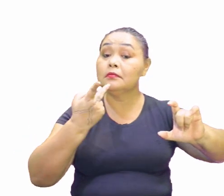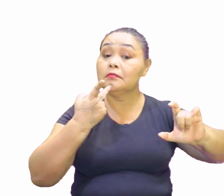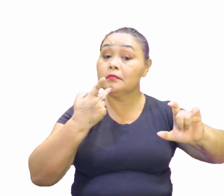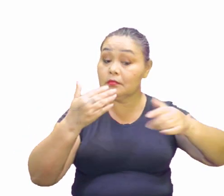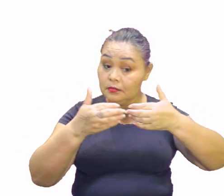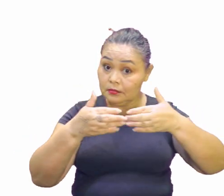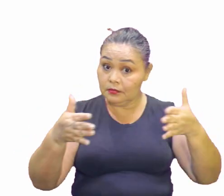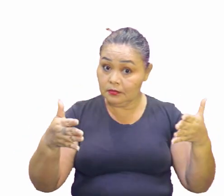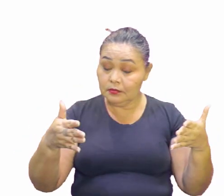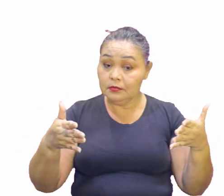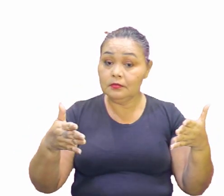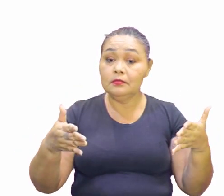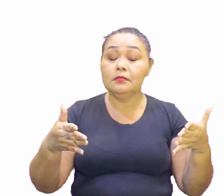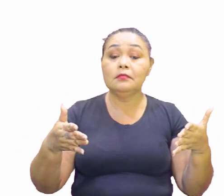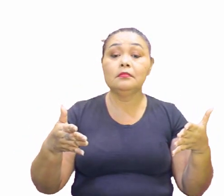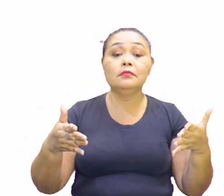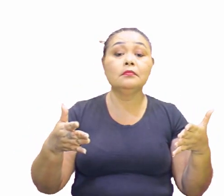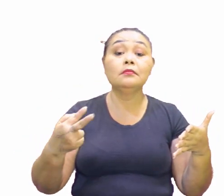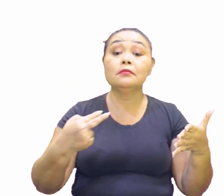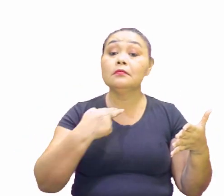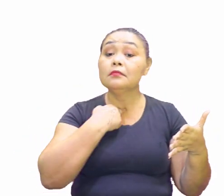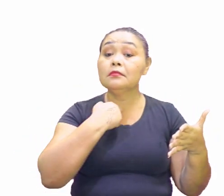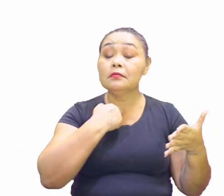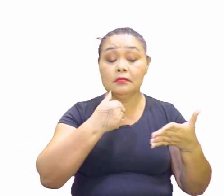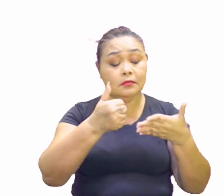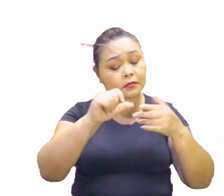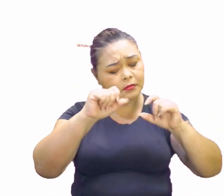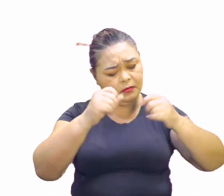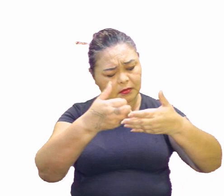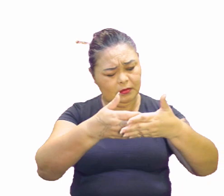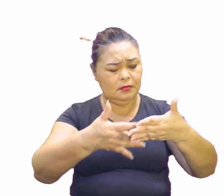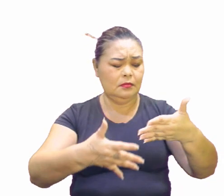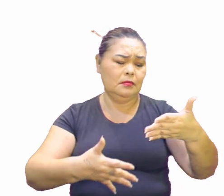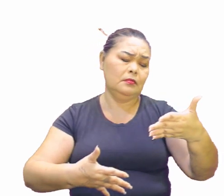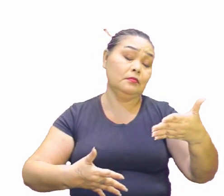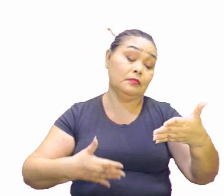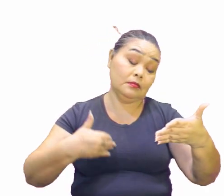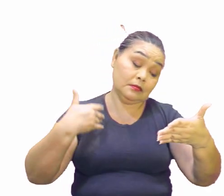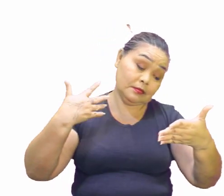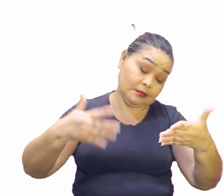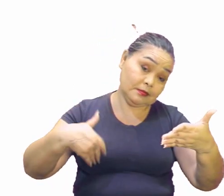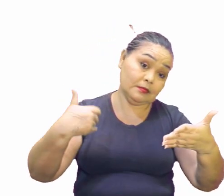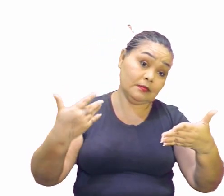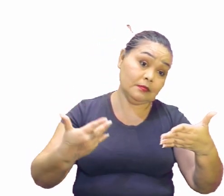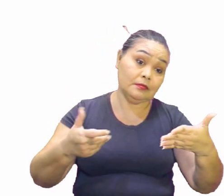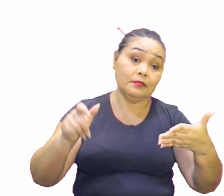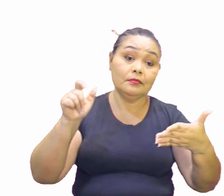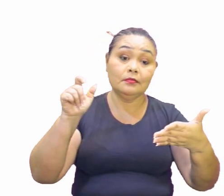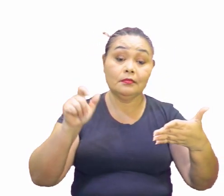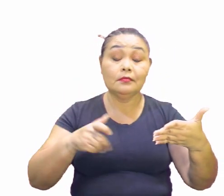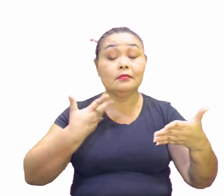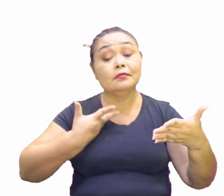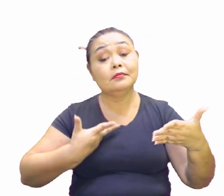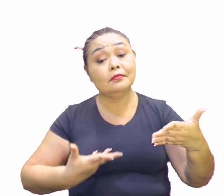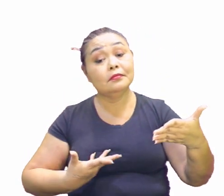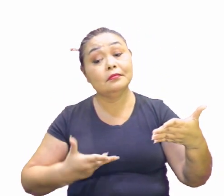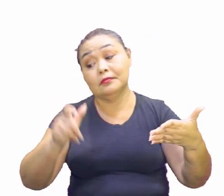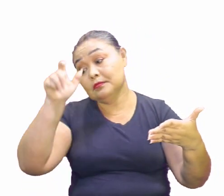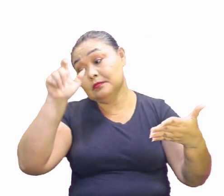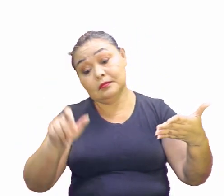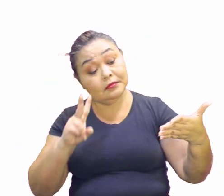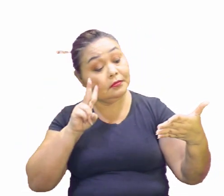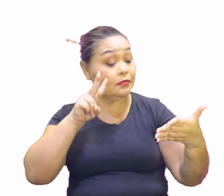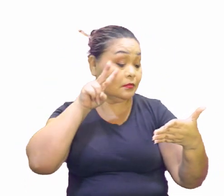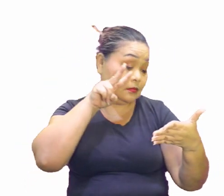falando de introdução, tá? Não deve ser muito longo para não desmotivar ou ficar cansativa para